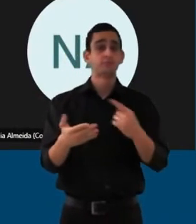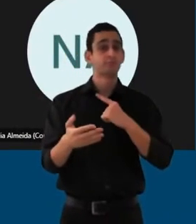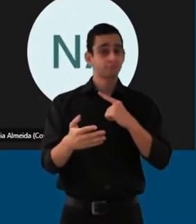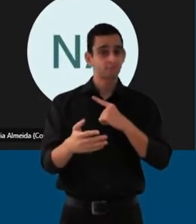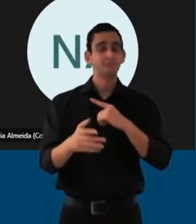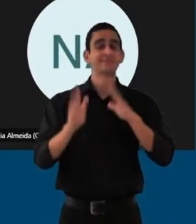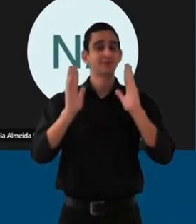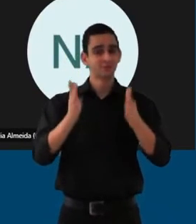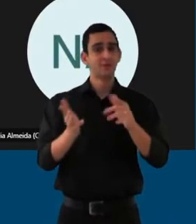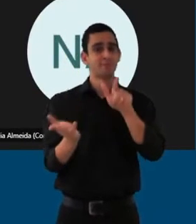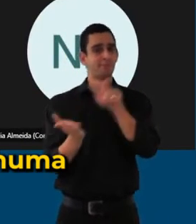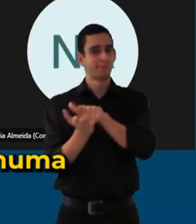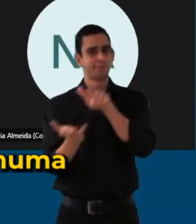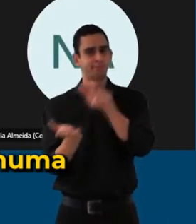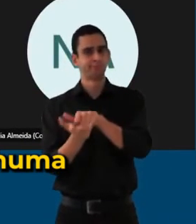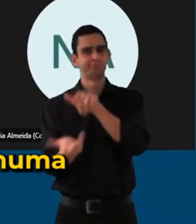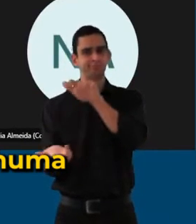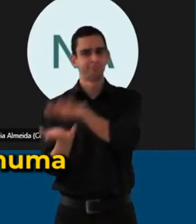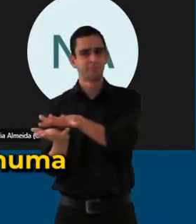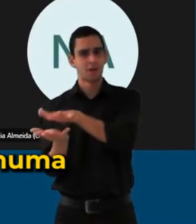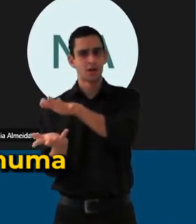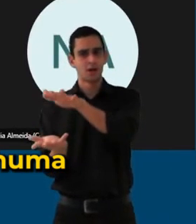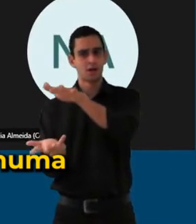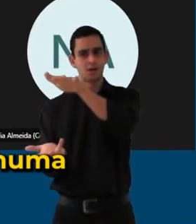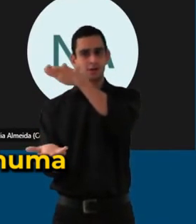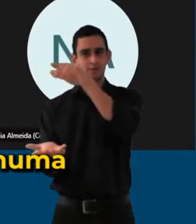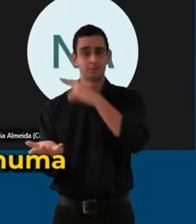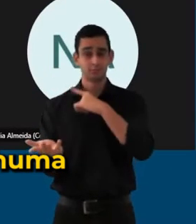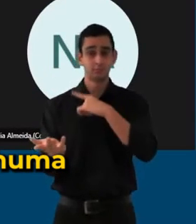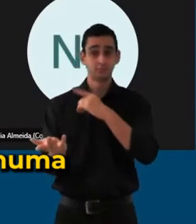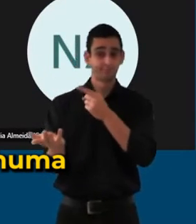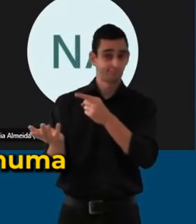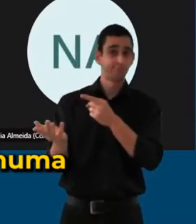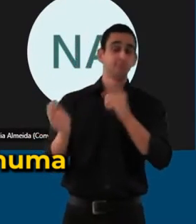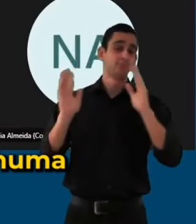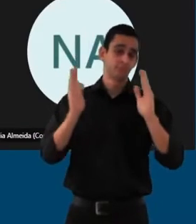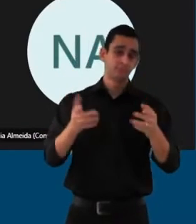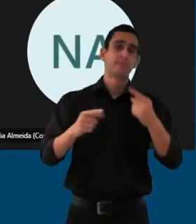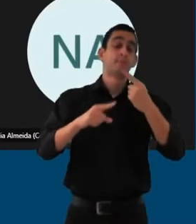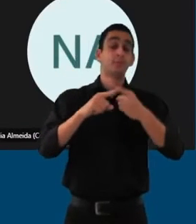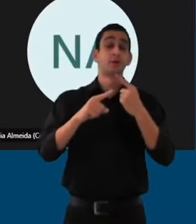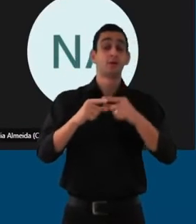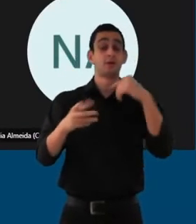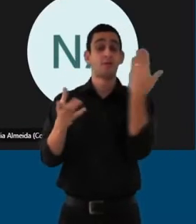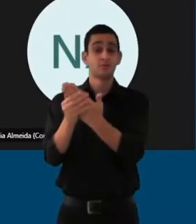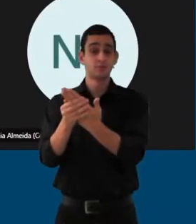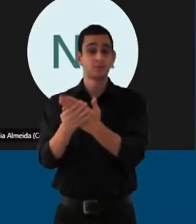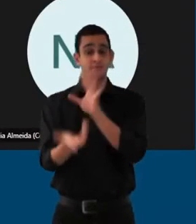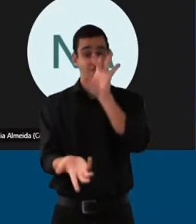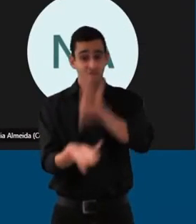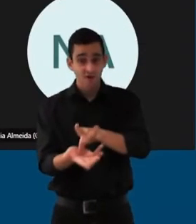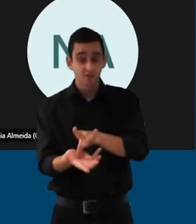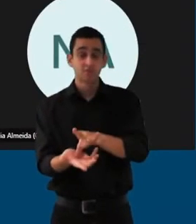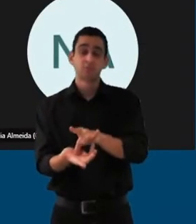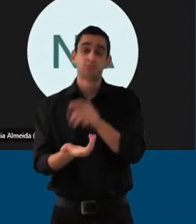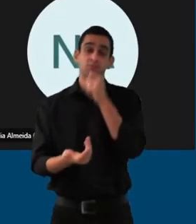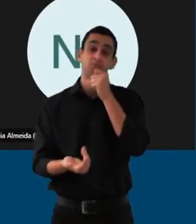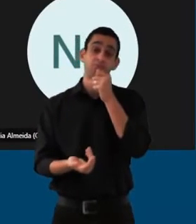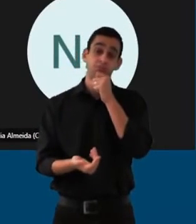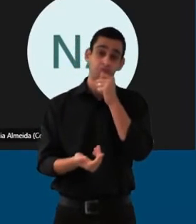de papel, né, quando que na prática a gente não vê nenhuma ação efetiva. Então, o órgão